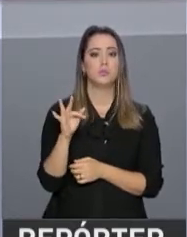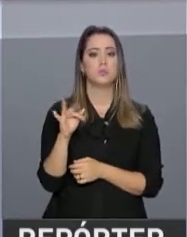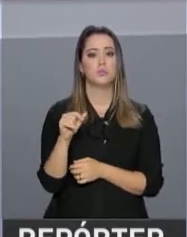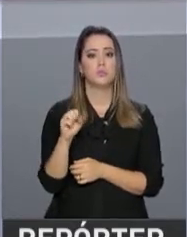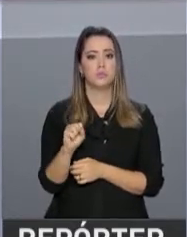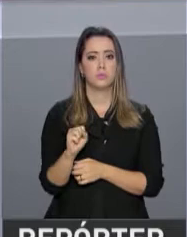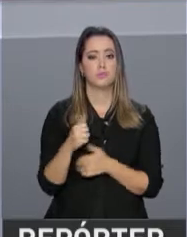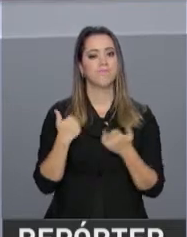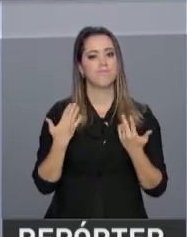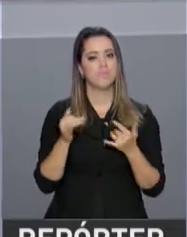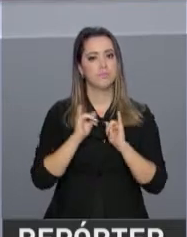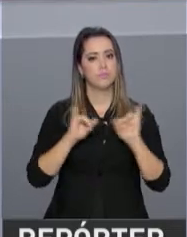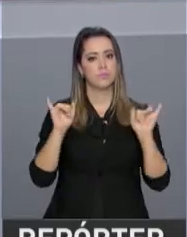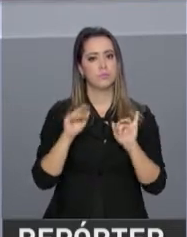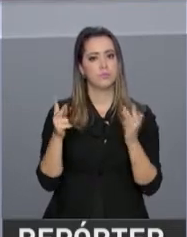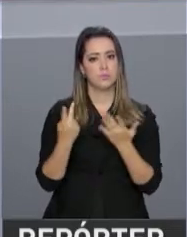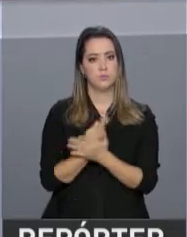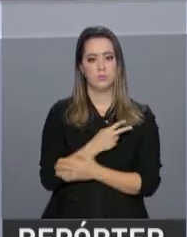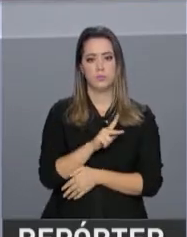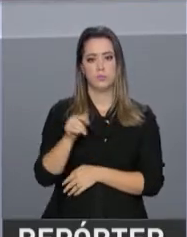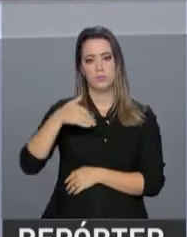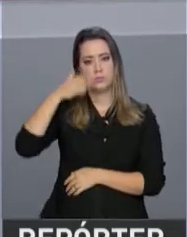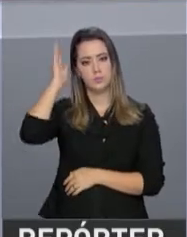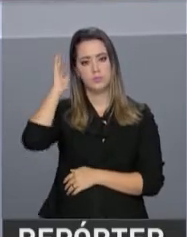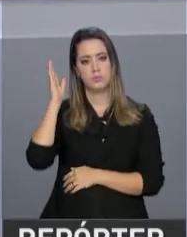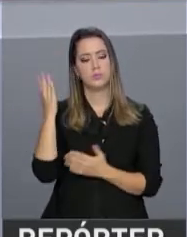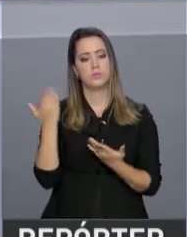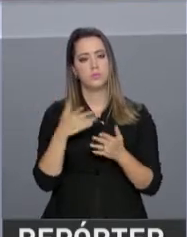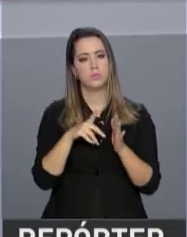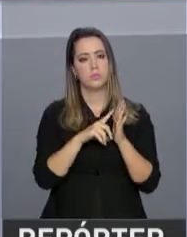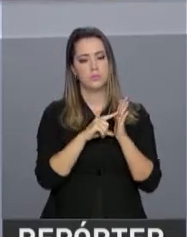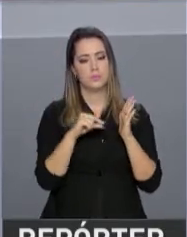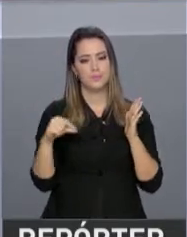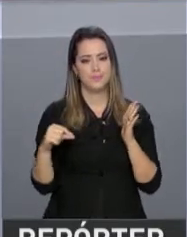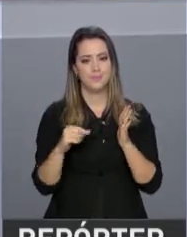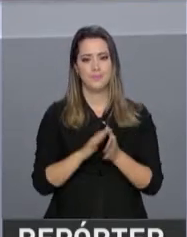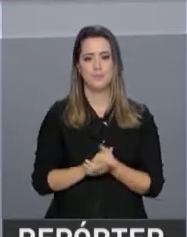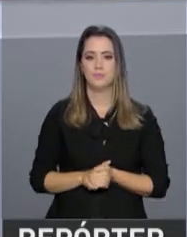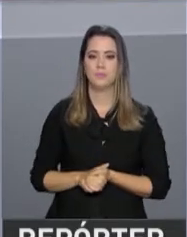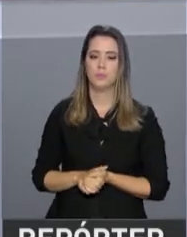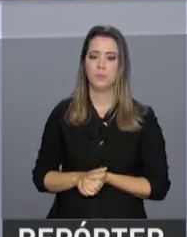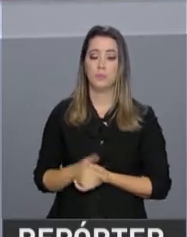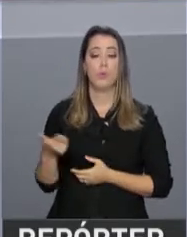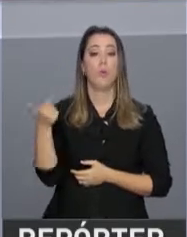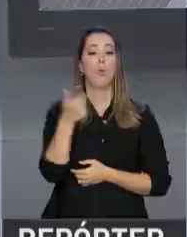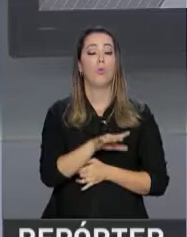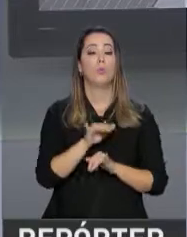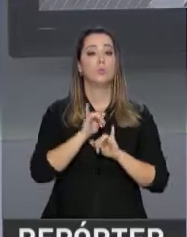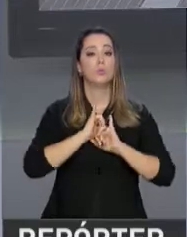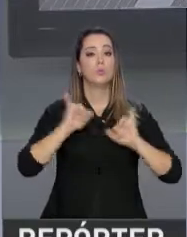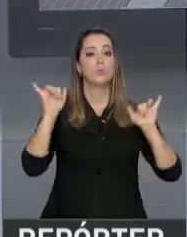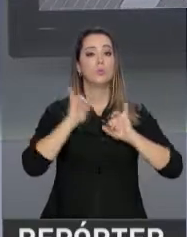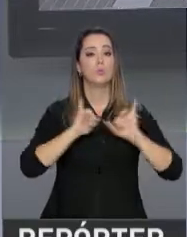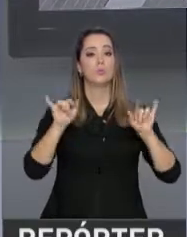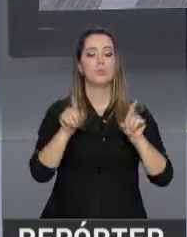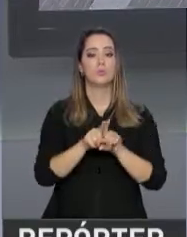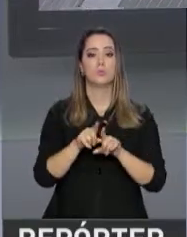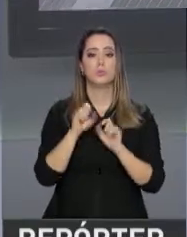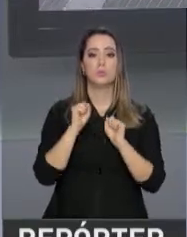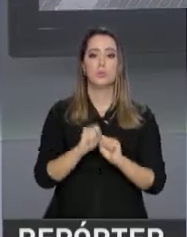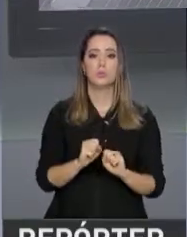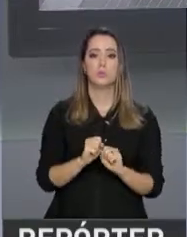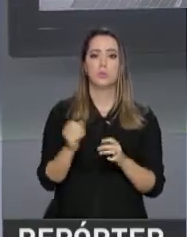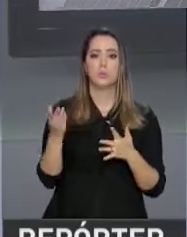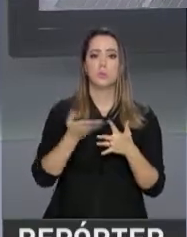fies os anúncios foram feitos pelo presidente michel temer agora há pouco no palácio do planalto um outro a luz foi sobre a